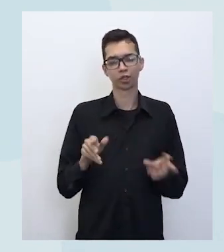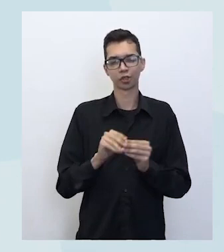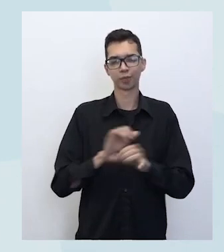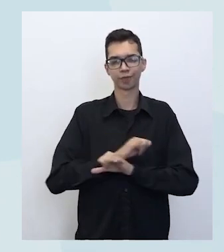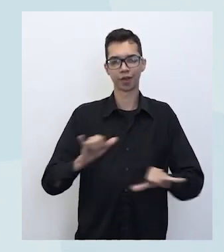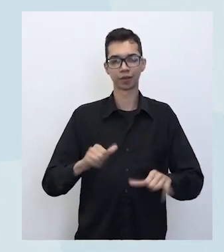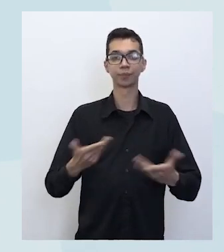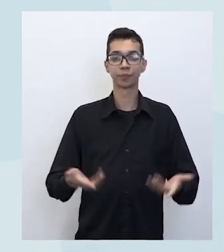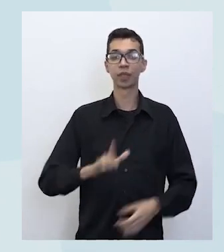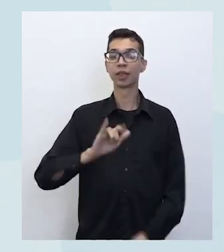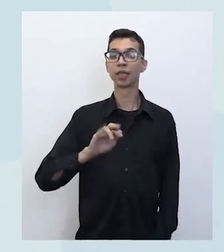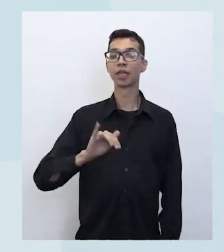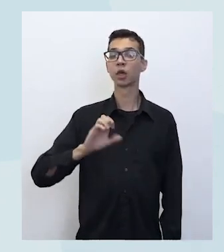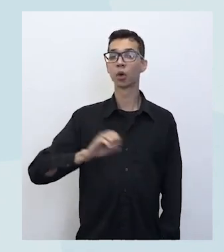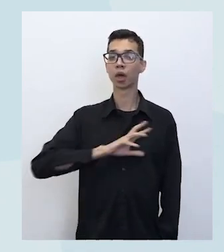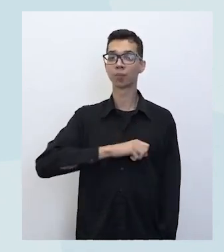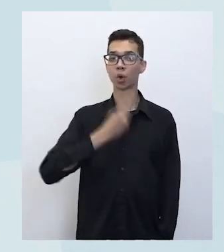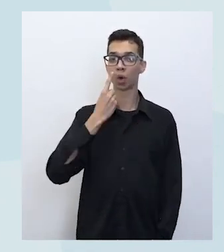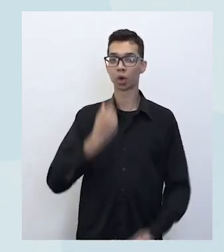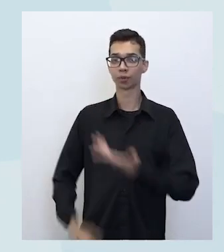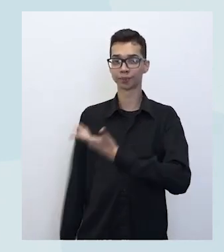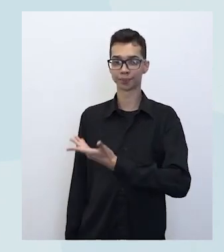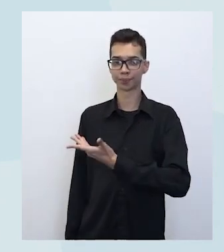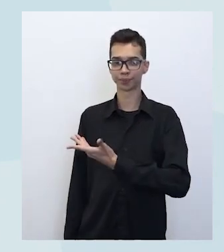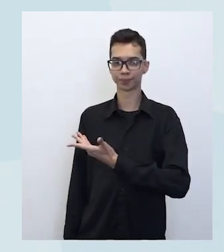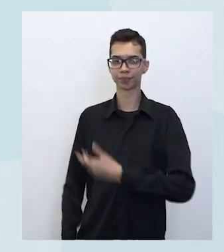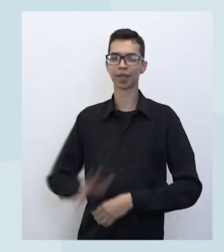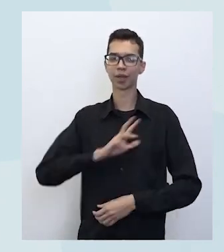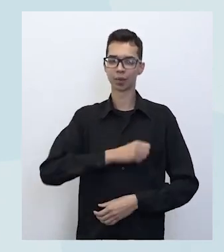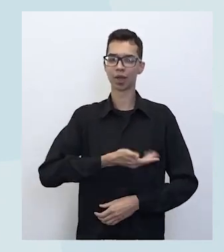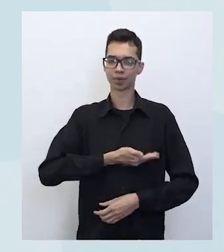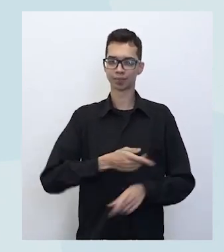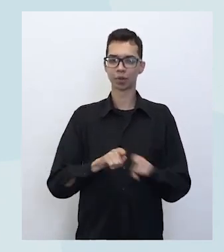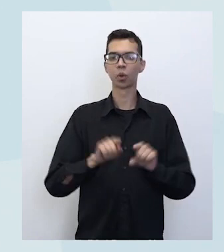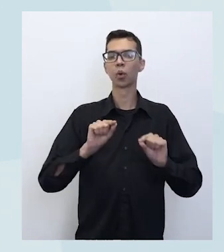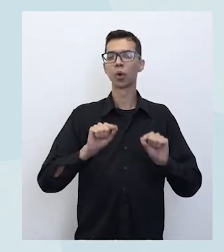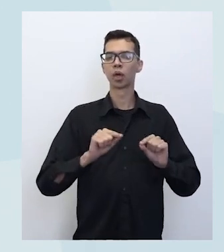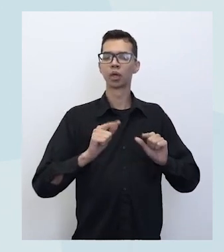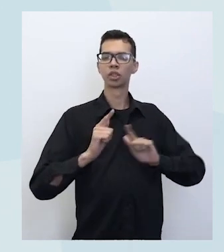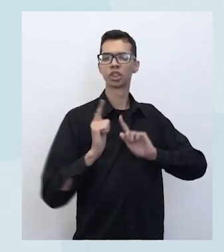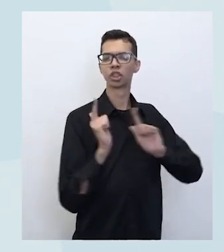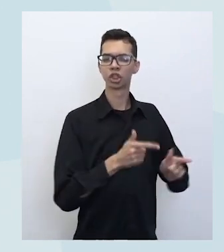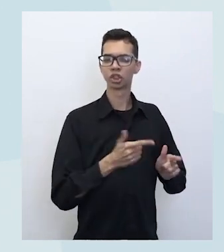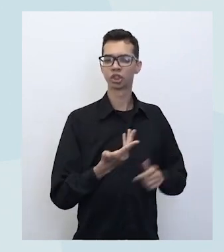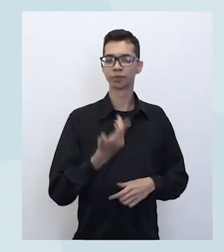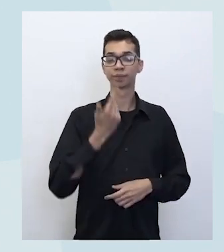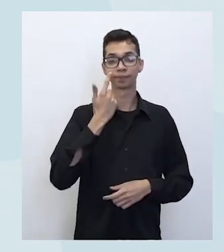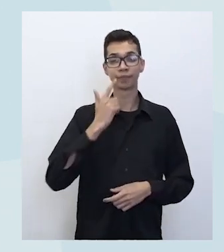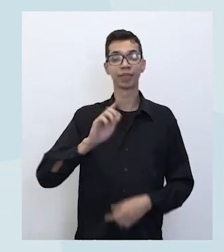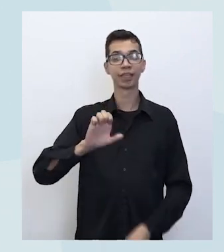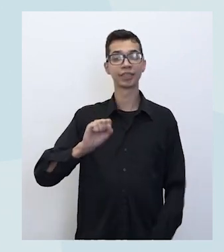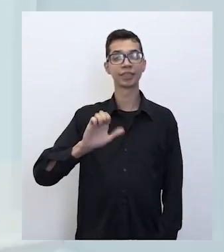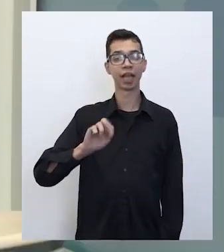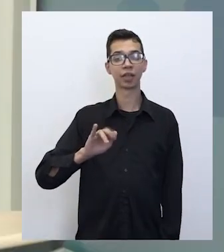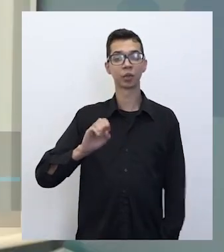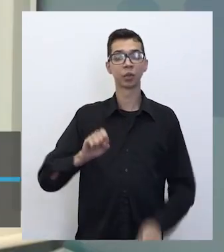cantigas lírico-amorosas, amor e amigo, as cantigas satíricas, escárnio e maldizer. Aprofundaremos mais isto nas próximas